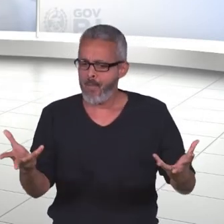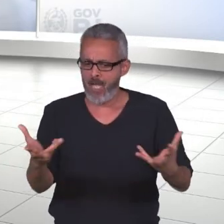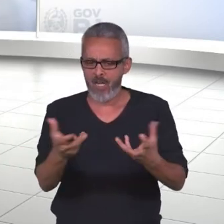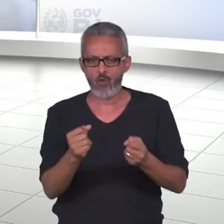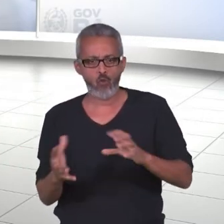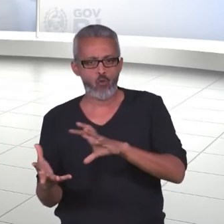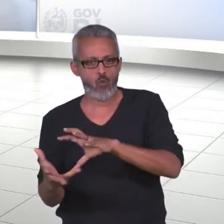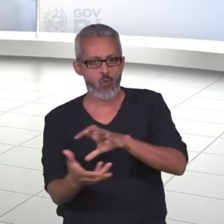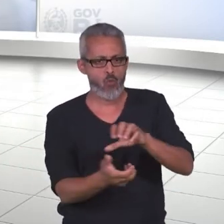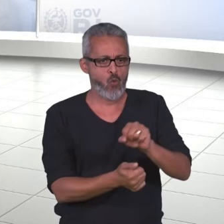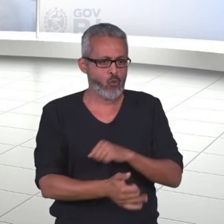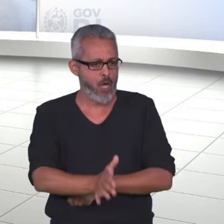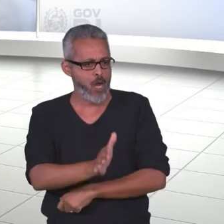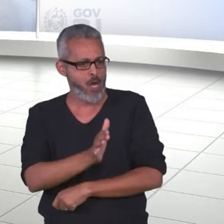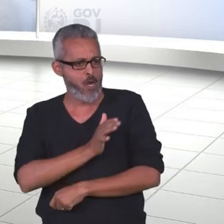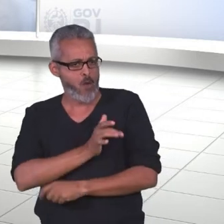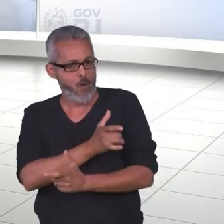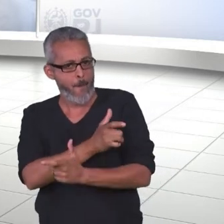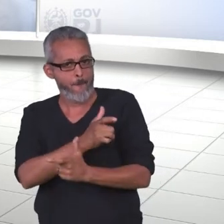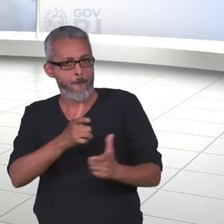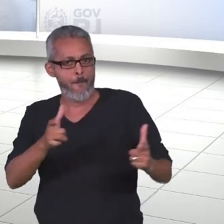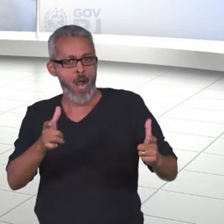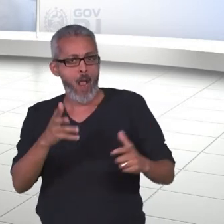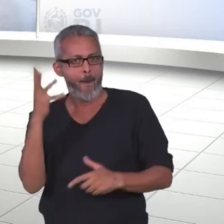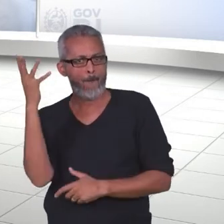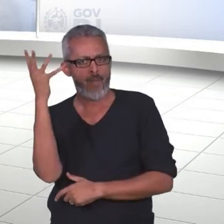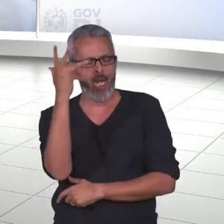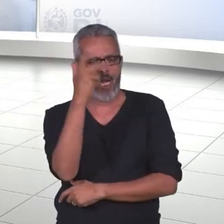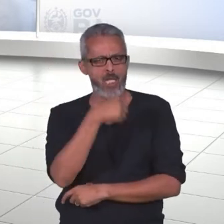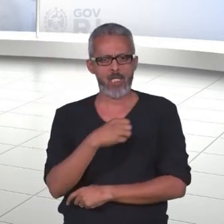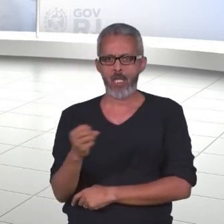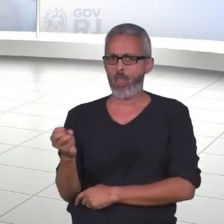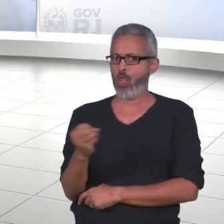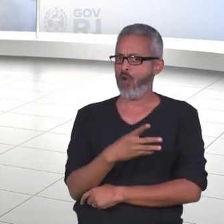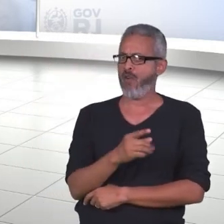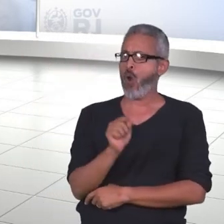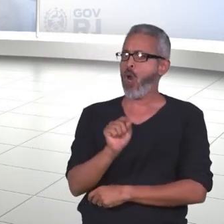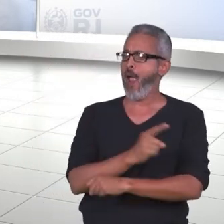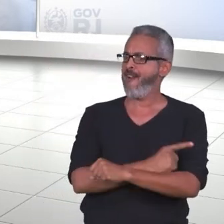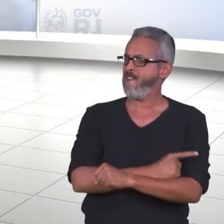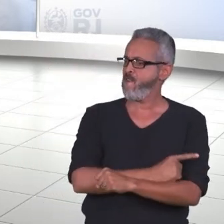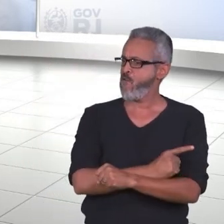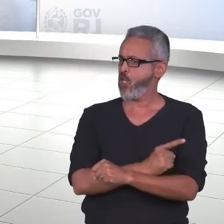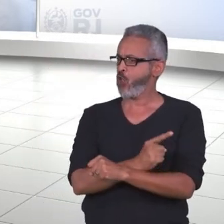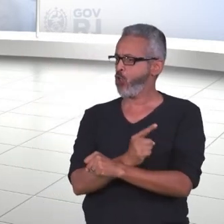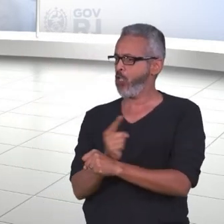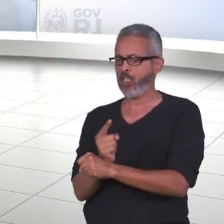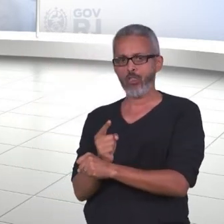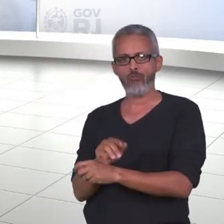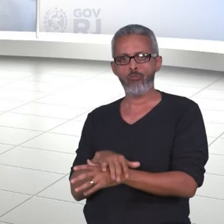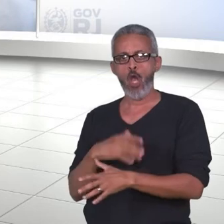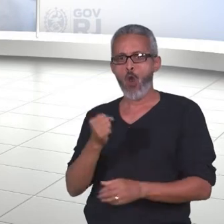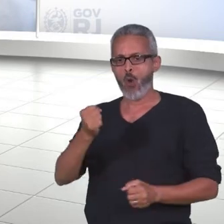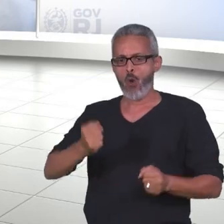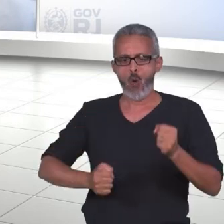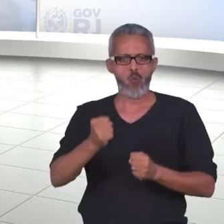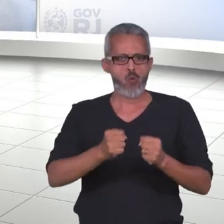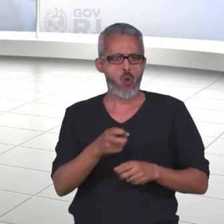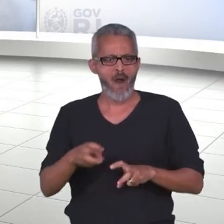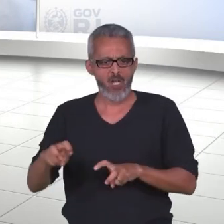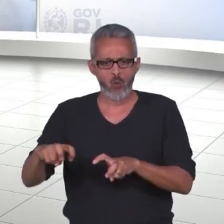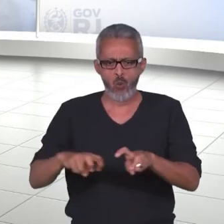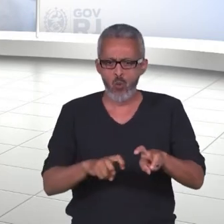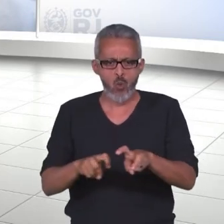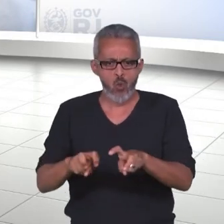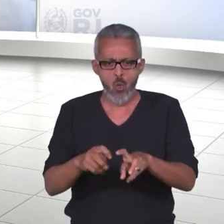acharam? Gostaram do início da nossa viagem? Que tal continuar nessa excursão e resolvermos mais uma questão